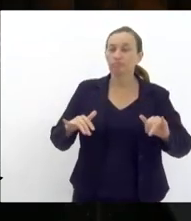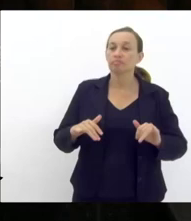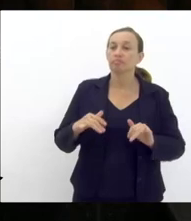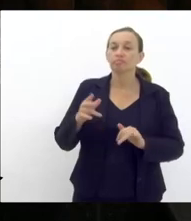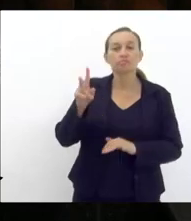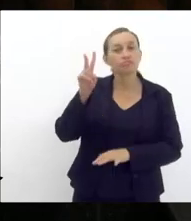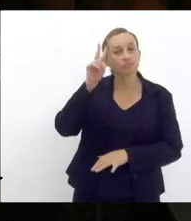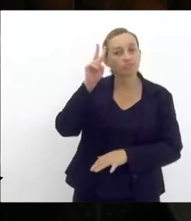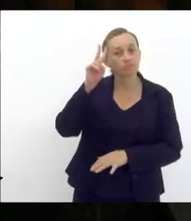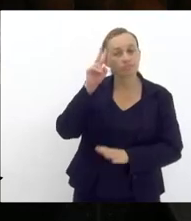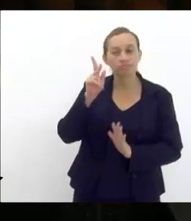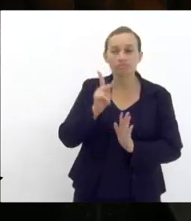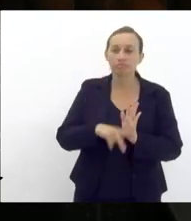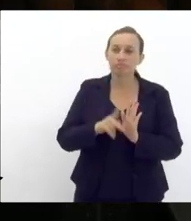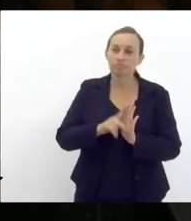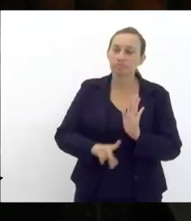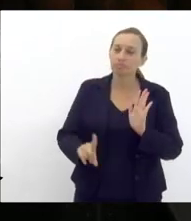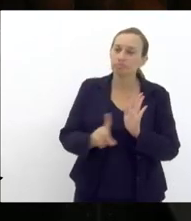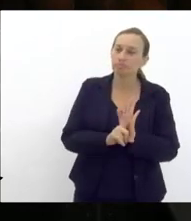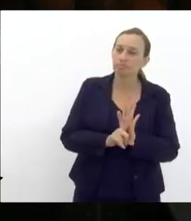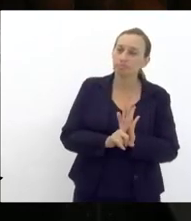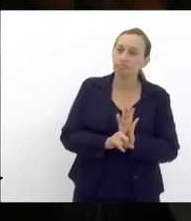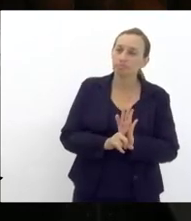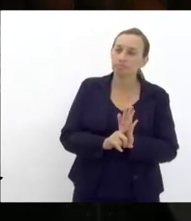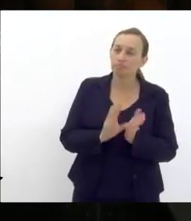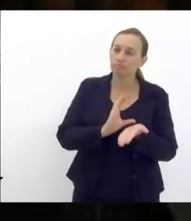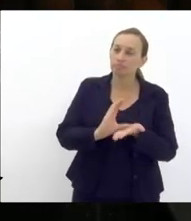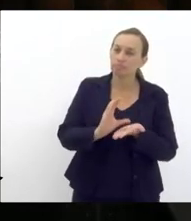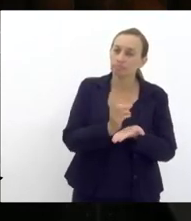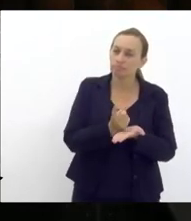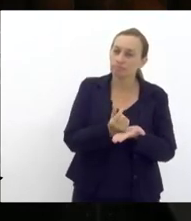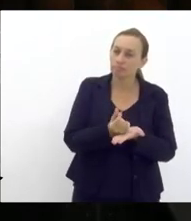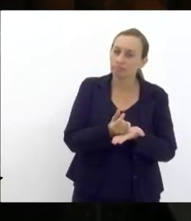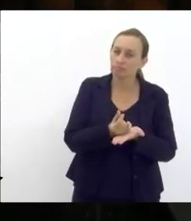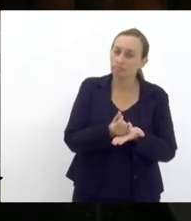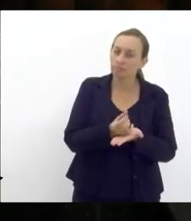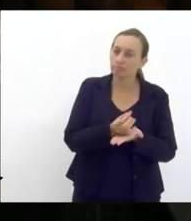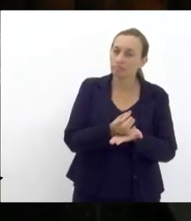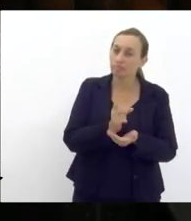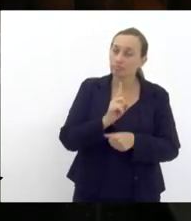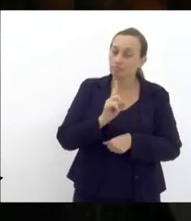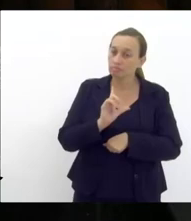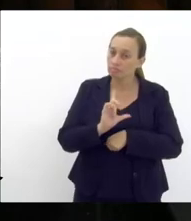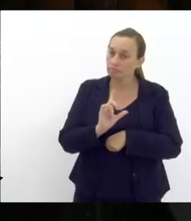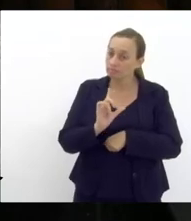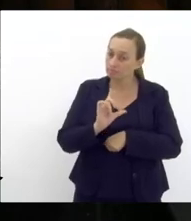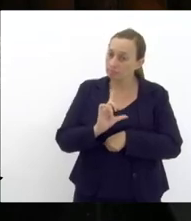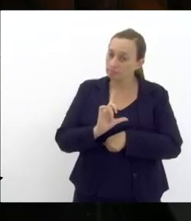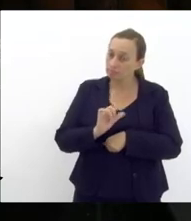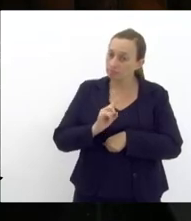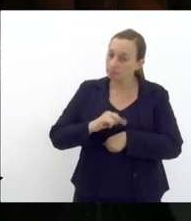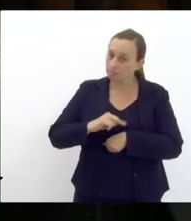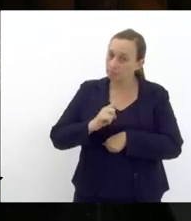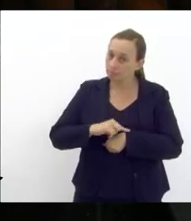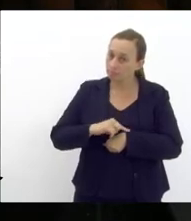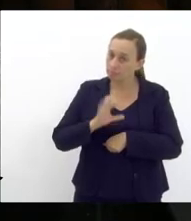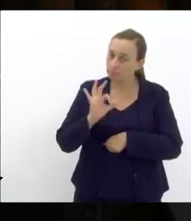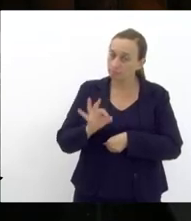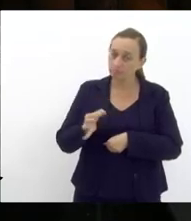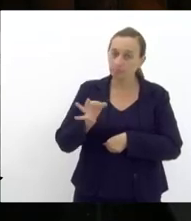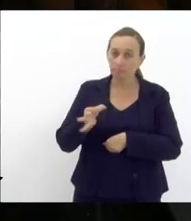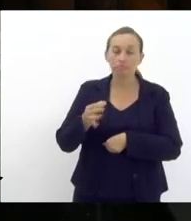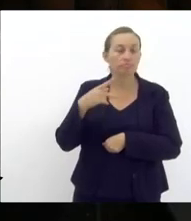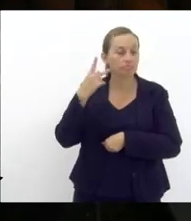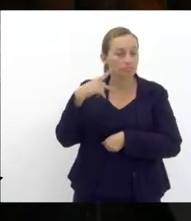o projeto de lei das diretrizes orçamentares é hora do Parlamento começar